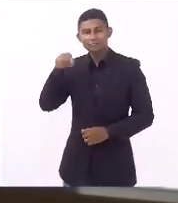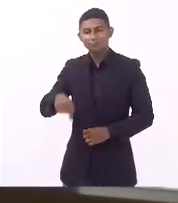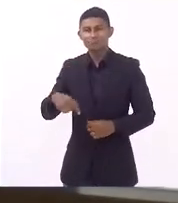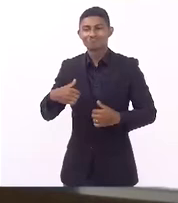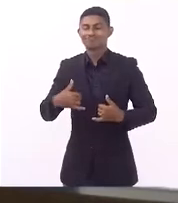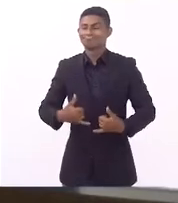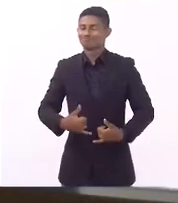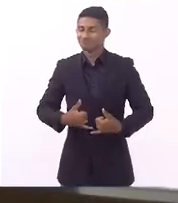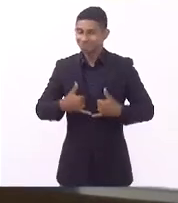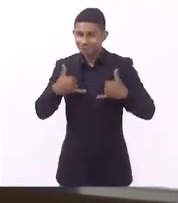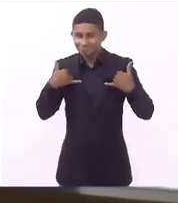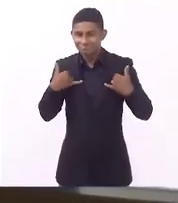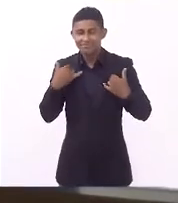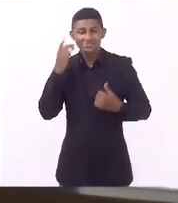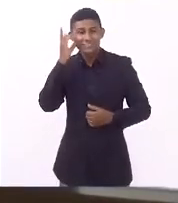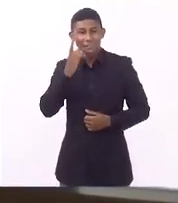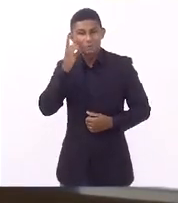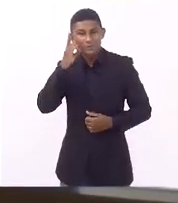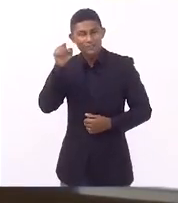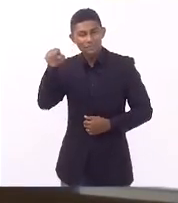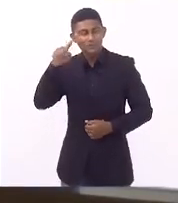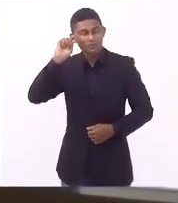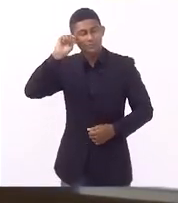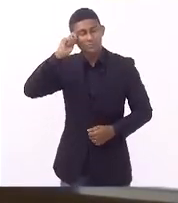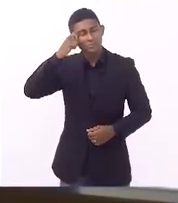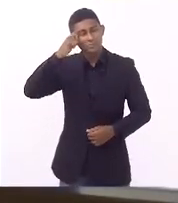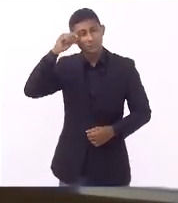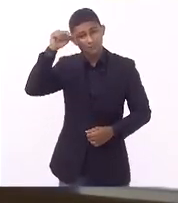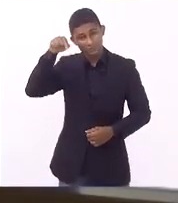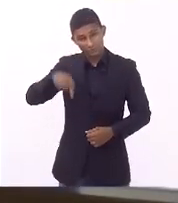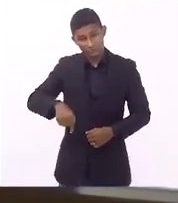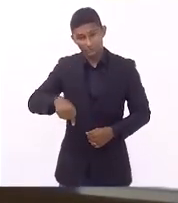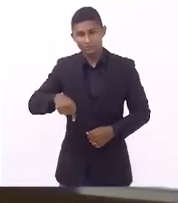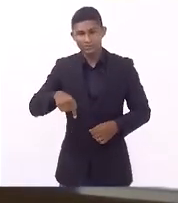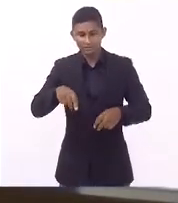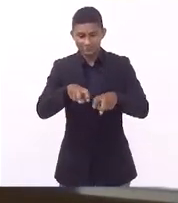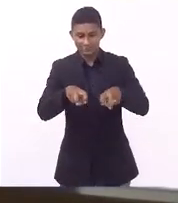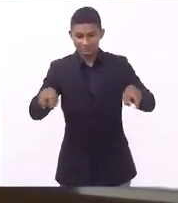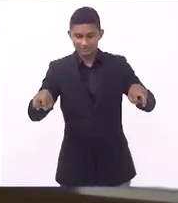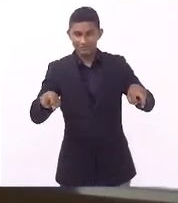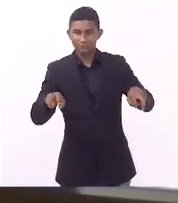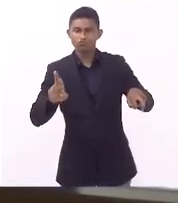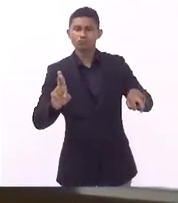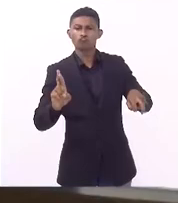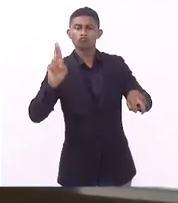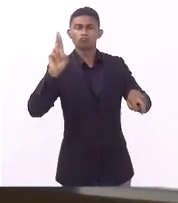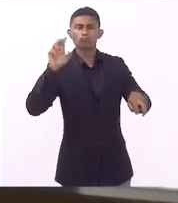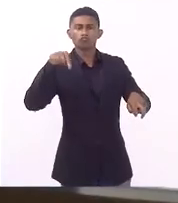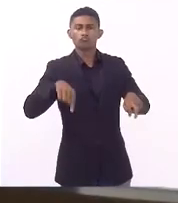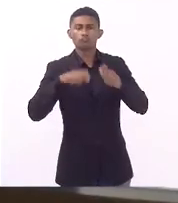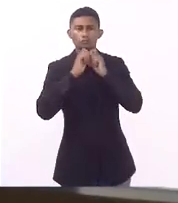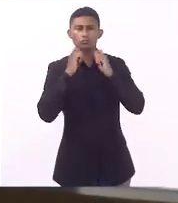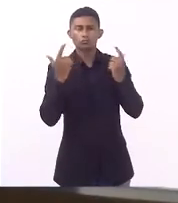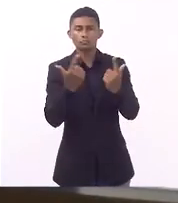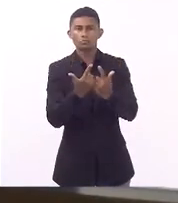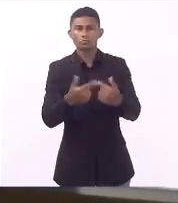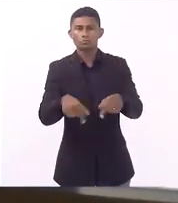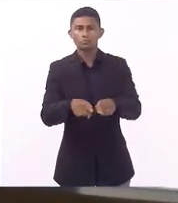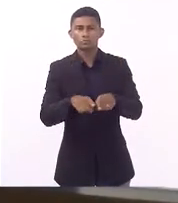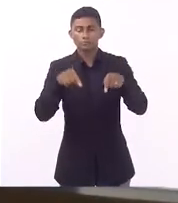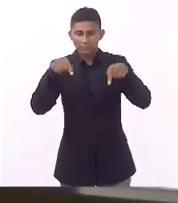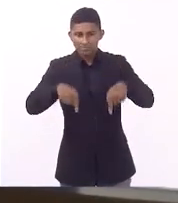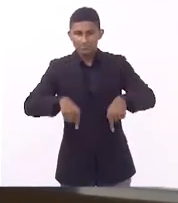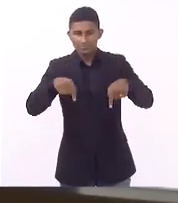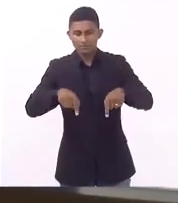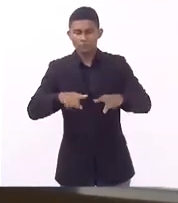extrema ter uma deputada preta aqui no comando da nossa mesa, dentro dessa casa, uma bancada preta que foi